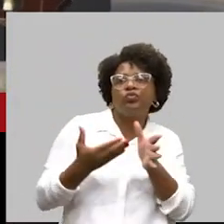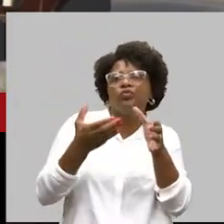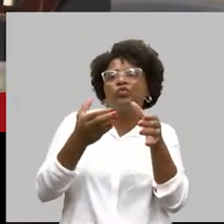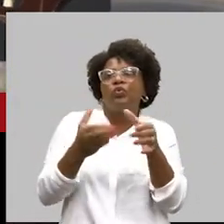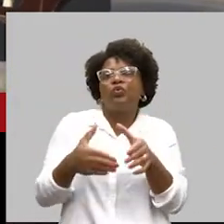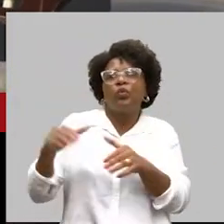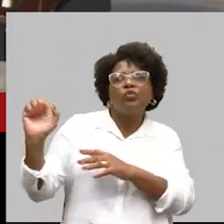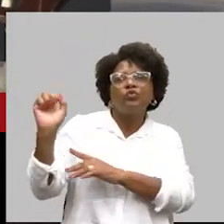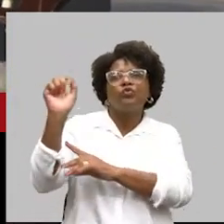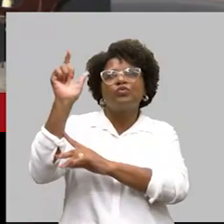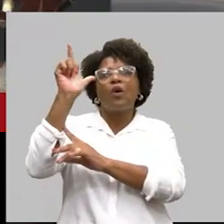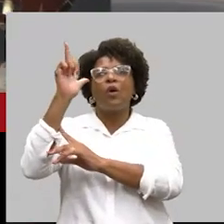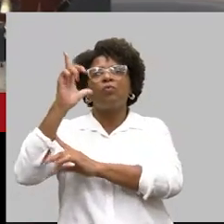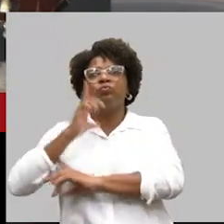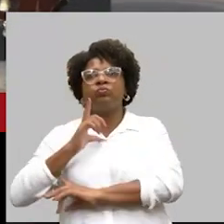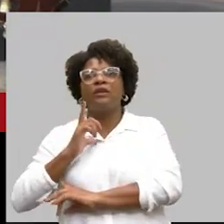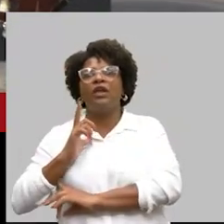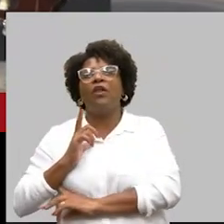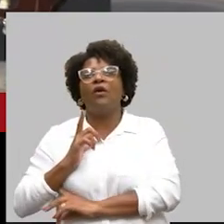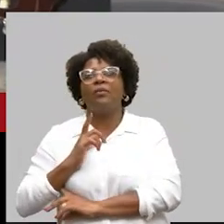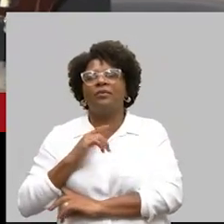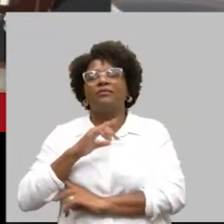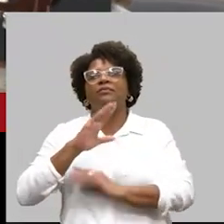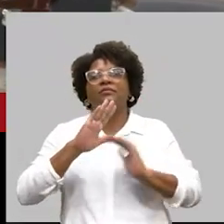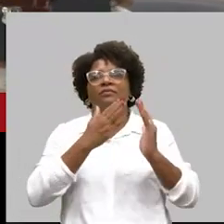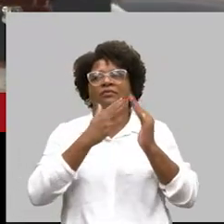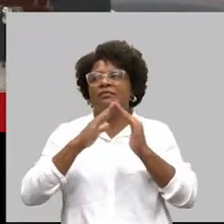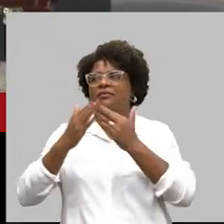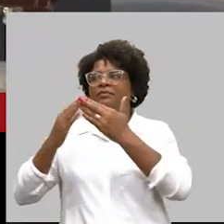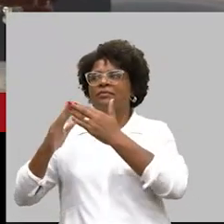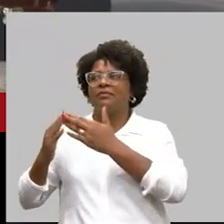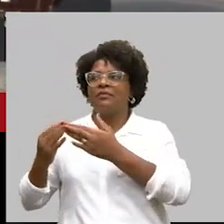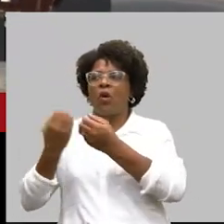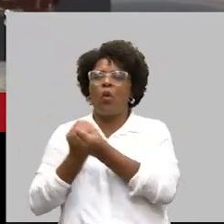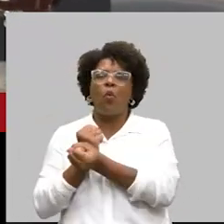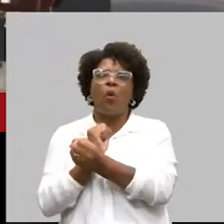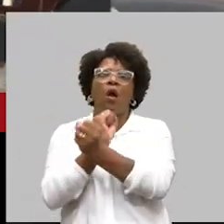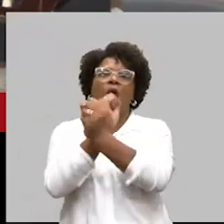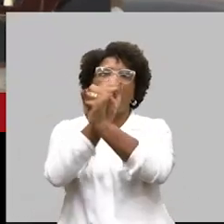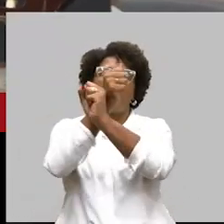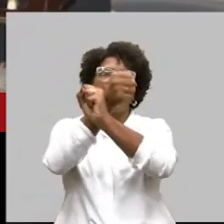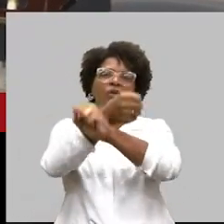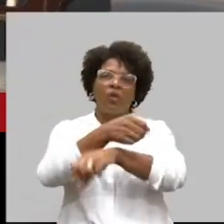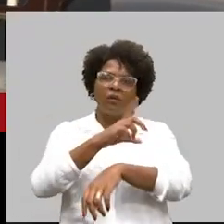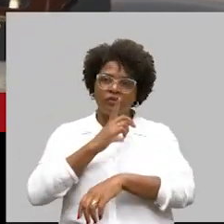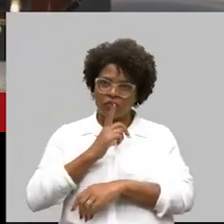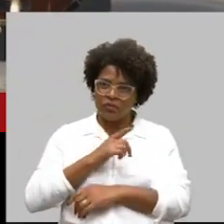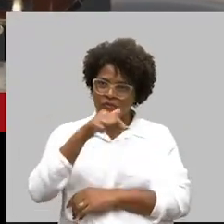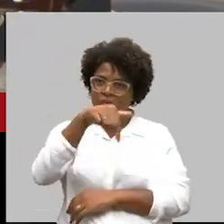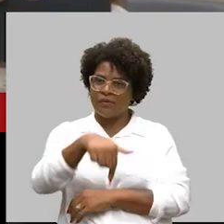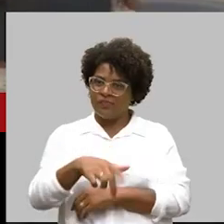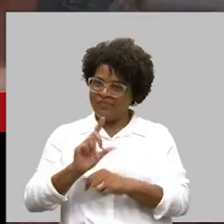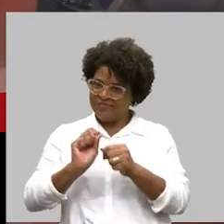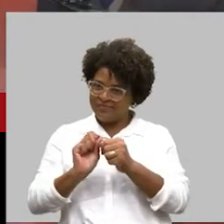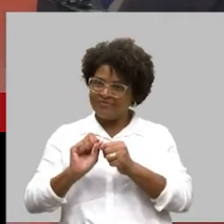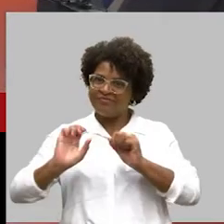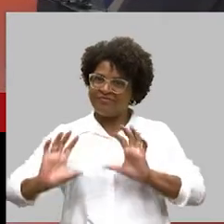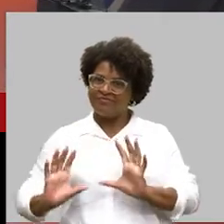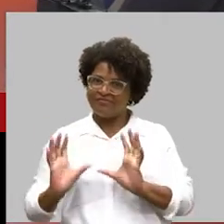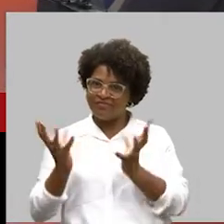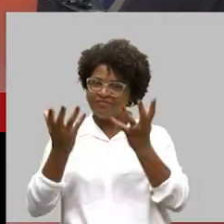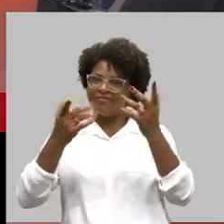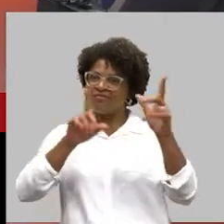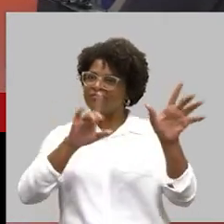nos quilombos nas aldeias e quem na terra semeia e quem na terra semeia vem aqui fazer a festa não